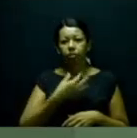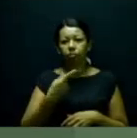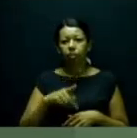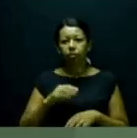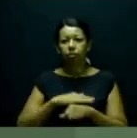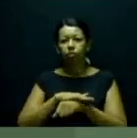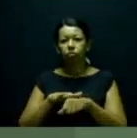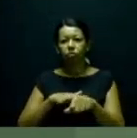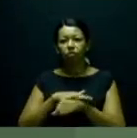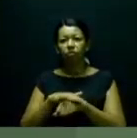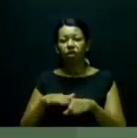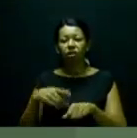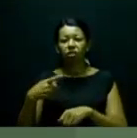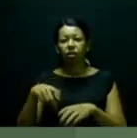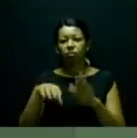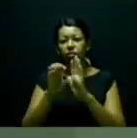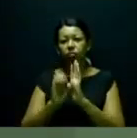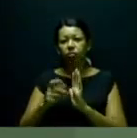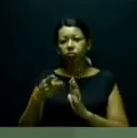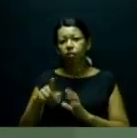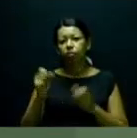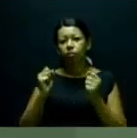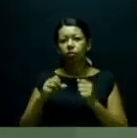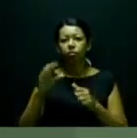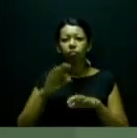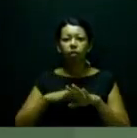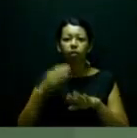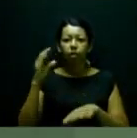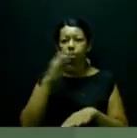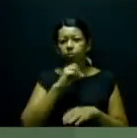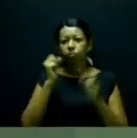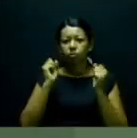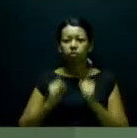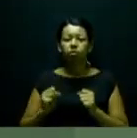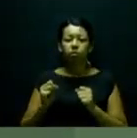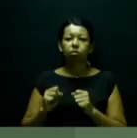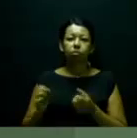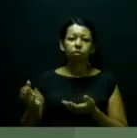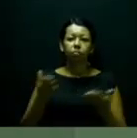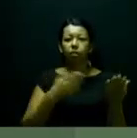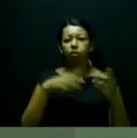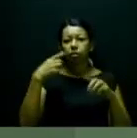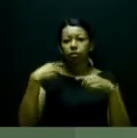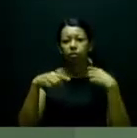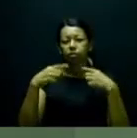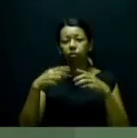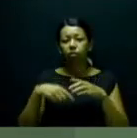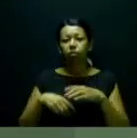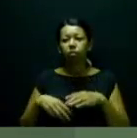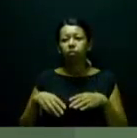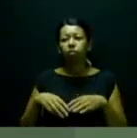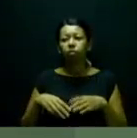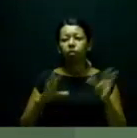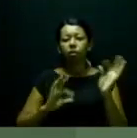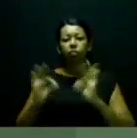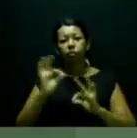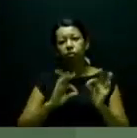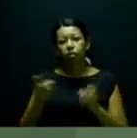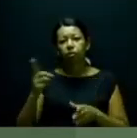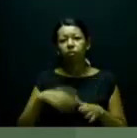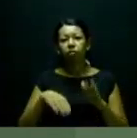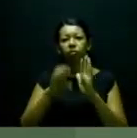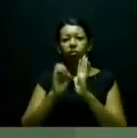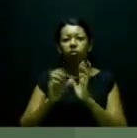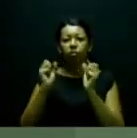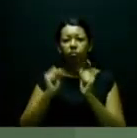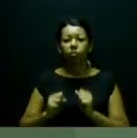senhor converse no executivo, para que possa o mais rápido possível encaminhar esse projeto, para que não tenha nem essa discussão se é constitucional, se não é, para que venha do executivo e